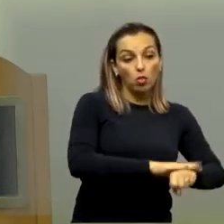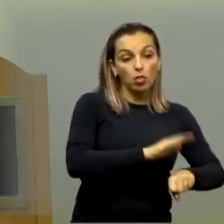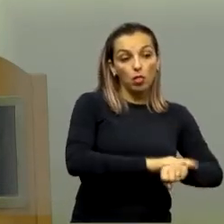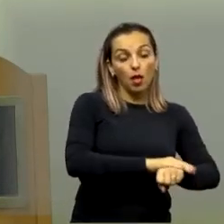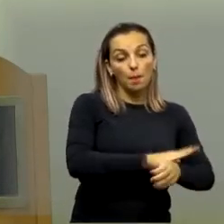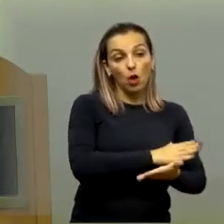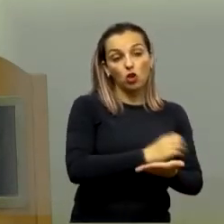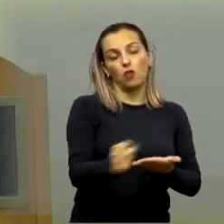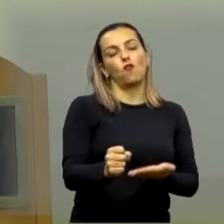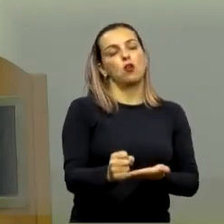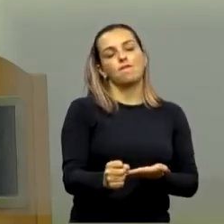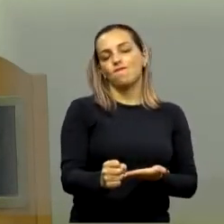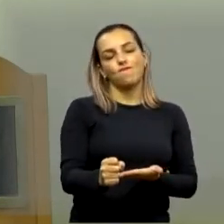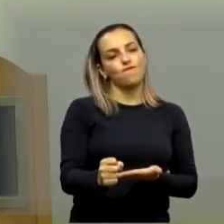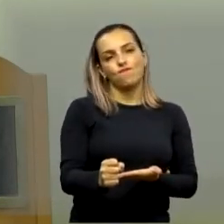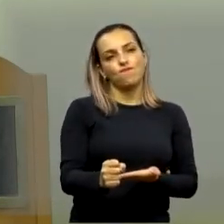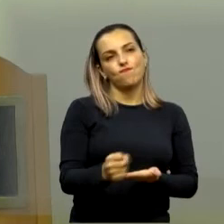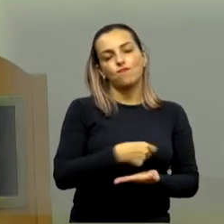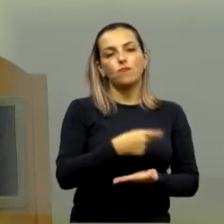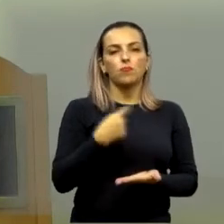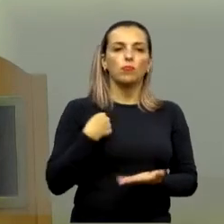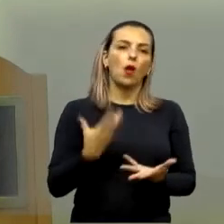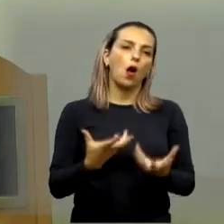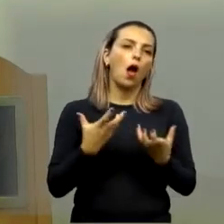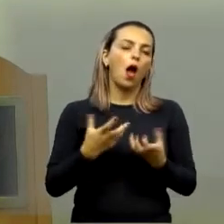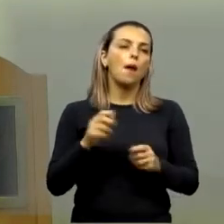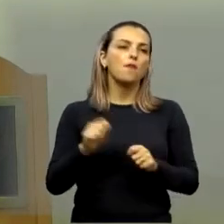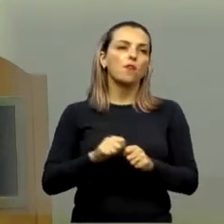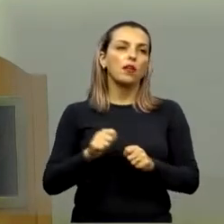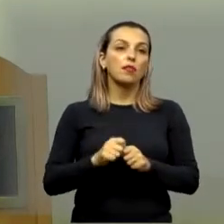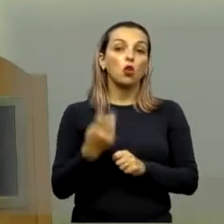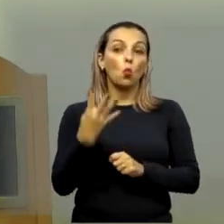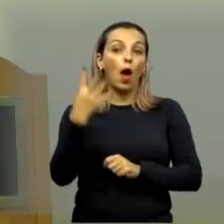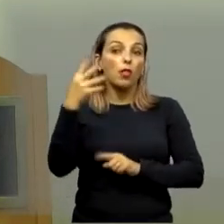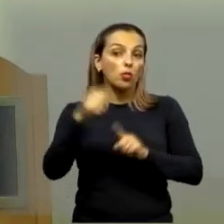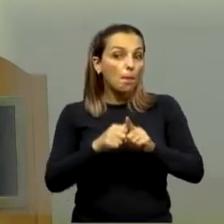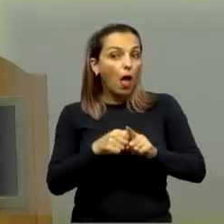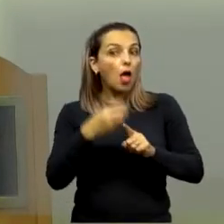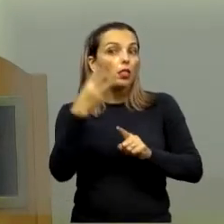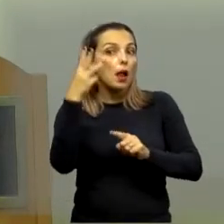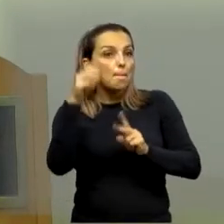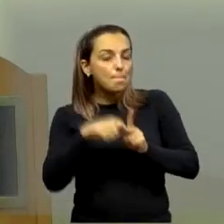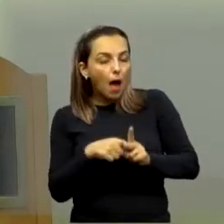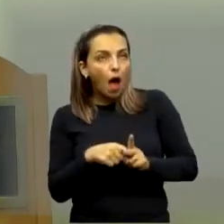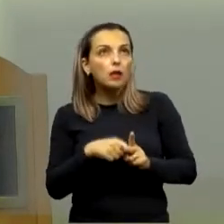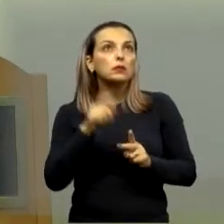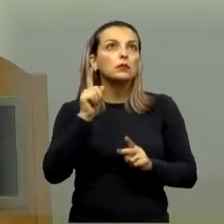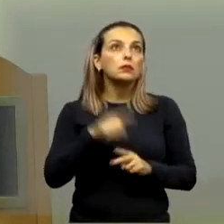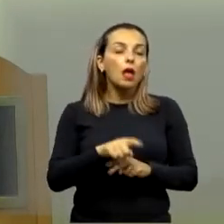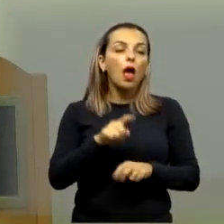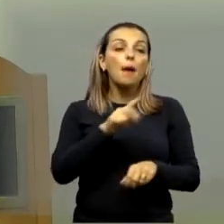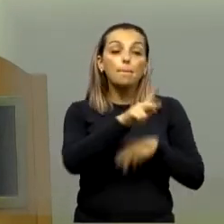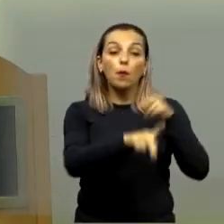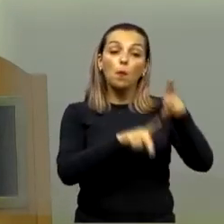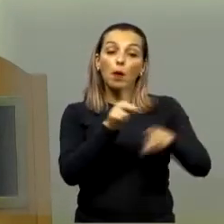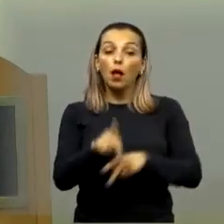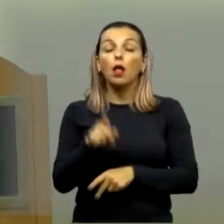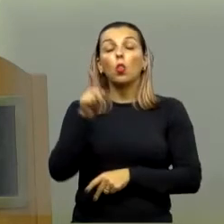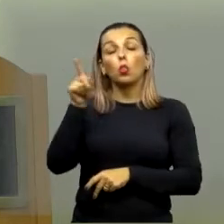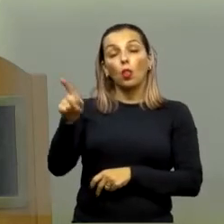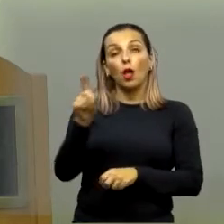tempo né não que a gente ir a gente quer aquele faça em quatro meses em três meses as coisas esperamos aqui com aquela população lá